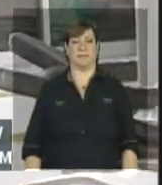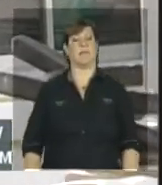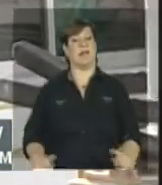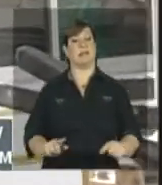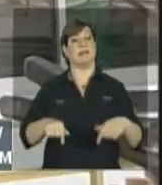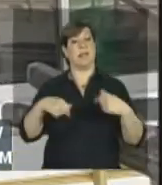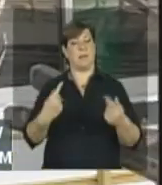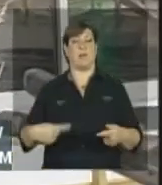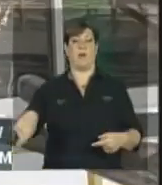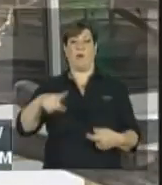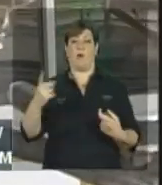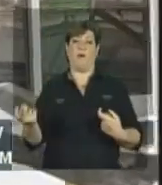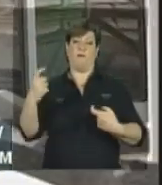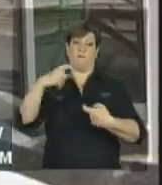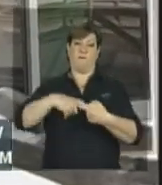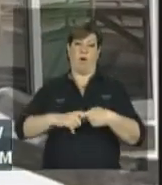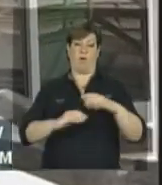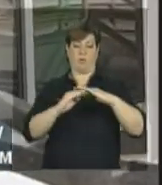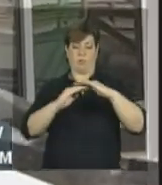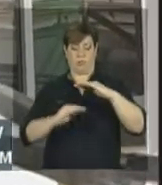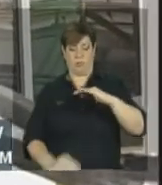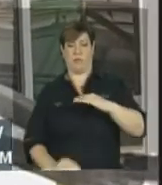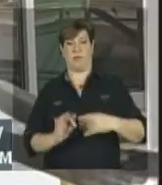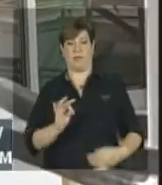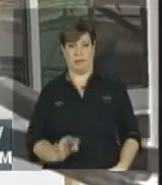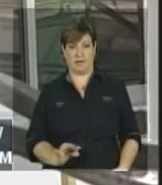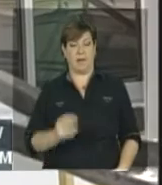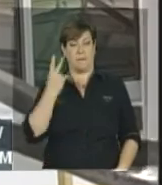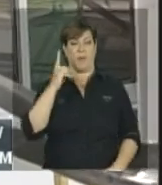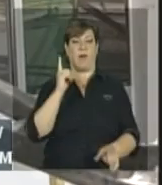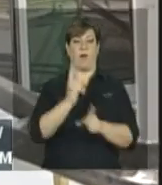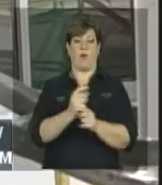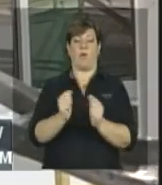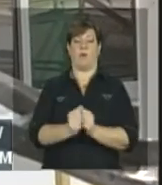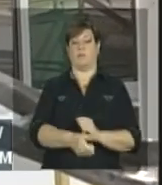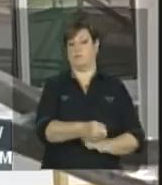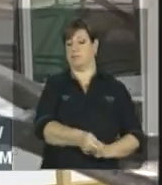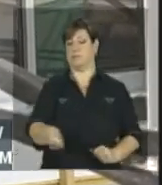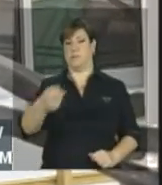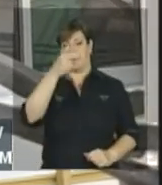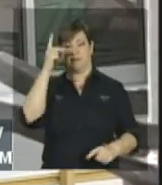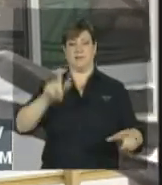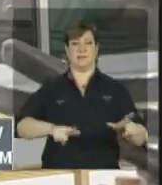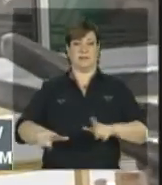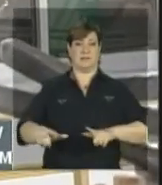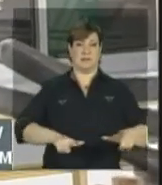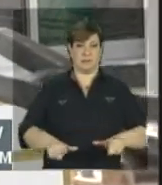Depois eles voltam ao piso térreo para um encontro com trabalhadores.